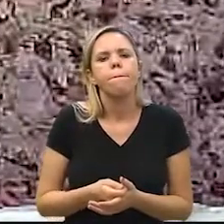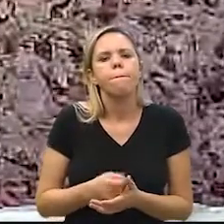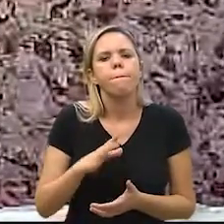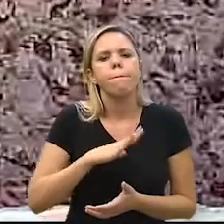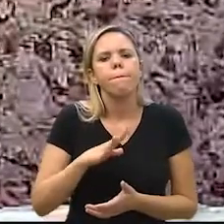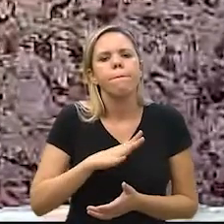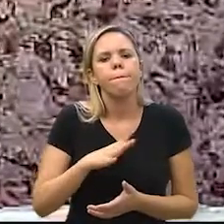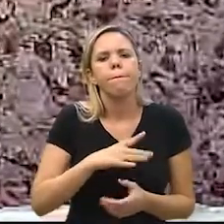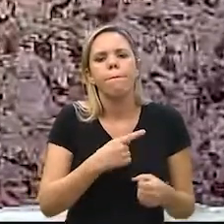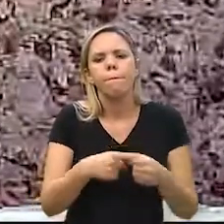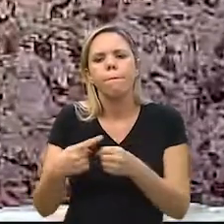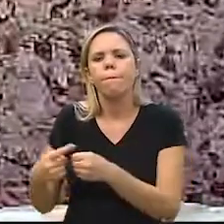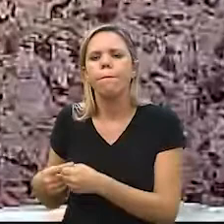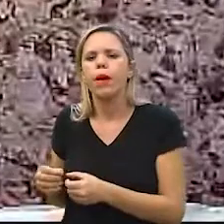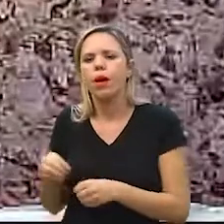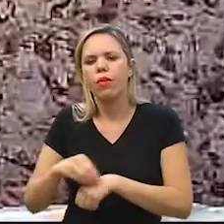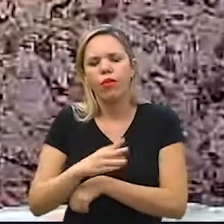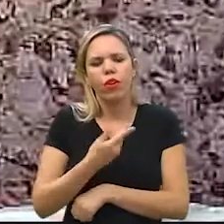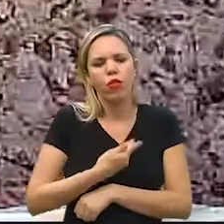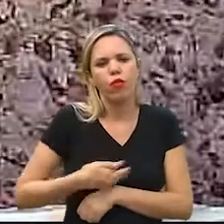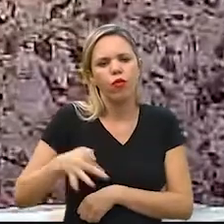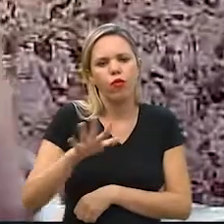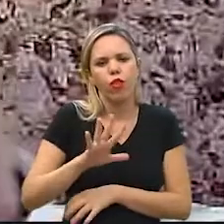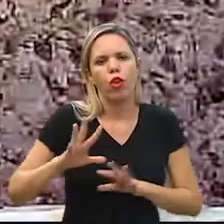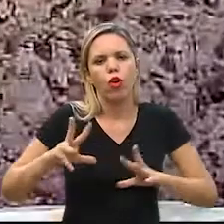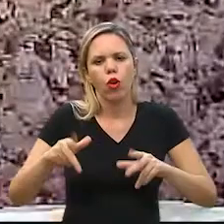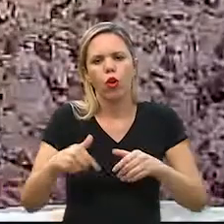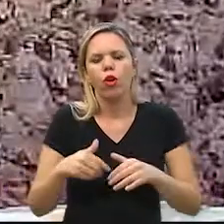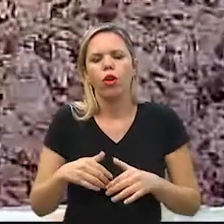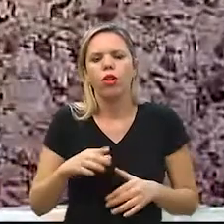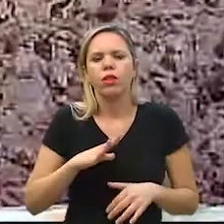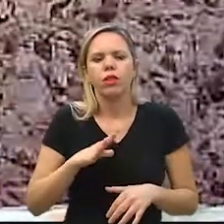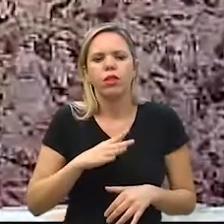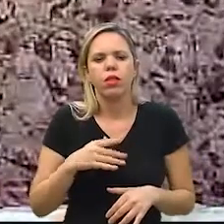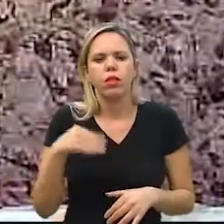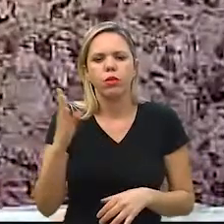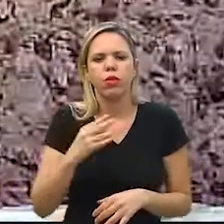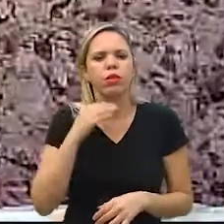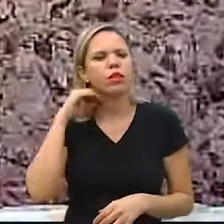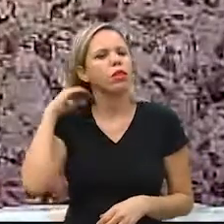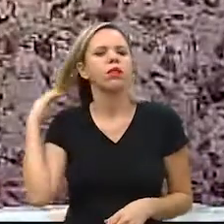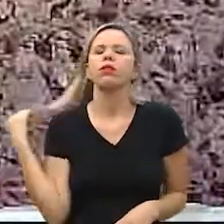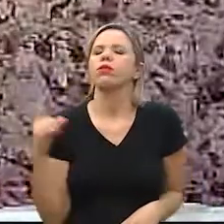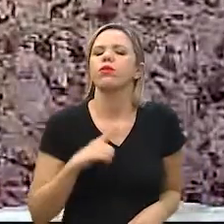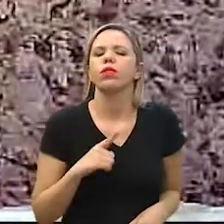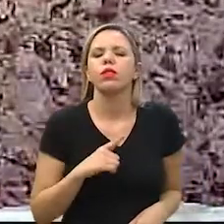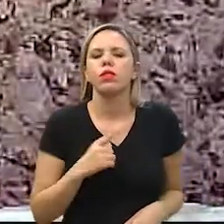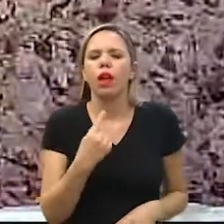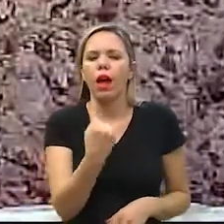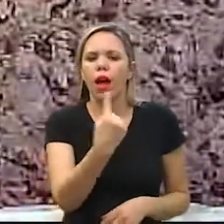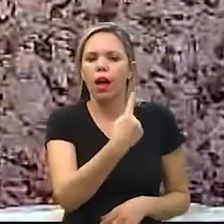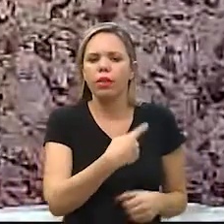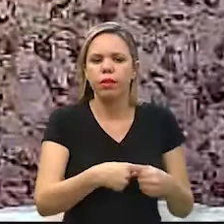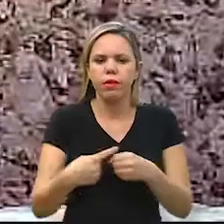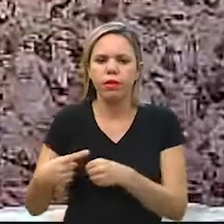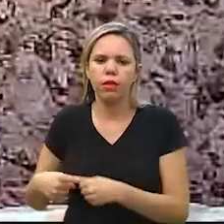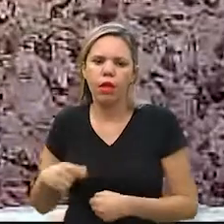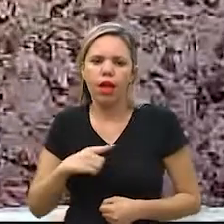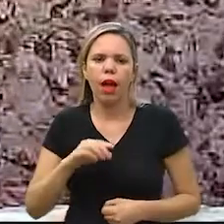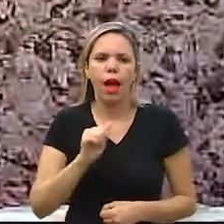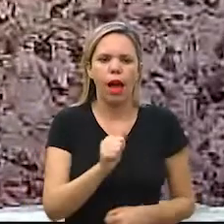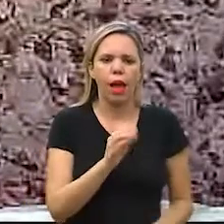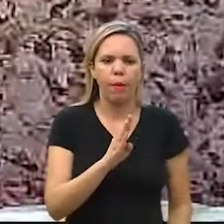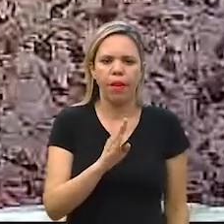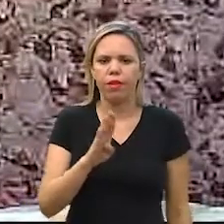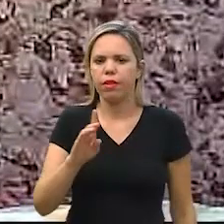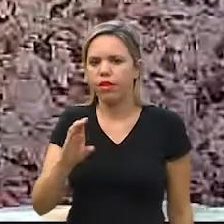municípios. Quem faz esse indicador é o governo federal, para todos os municípios brasileiros. Tá. E cada município tem lá notas A, B, C